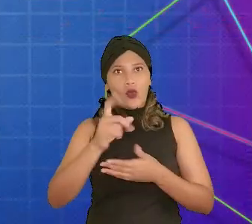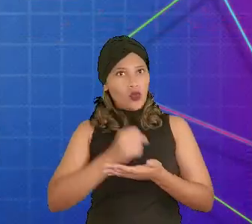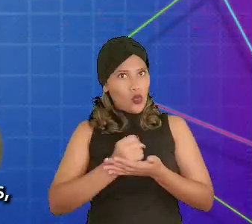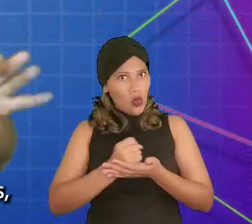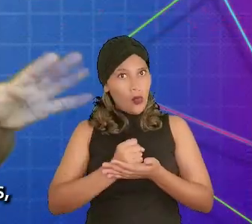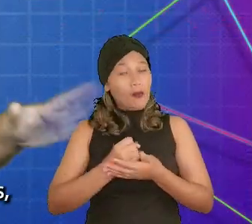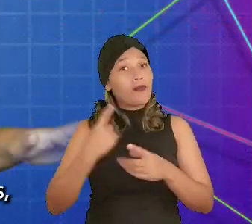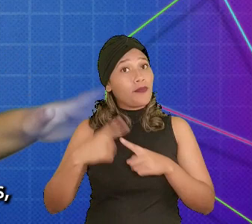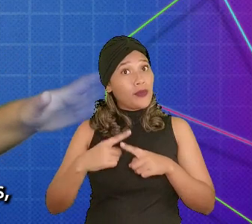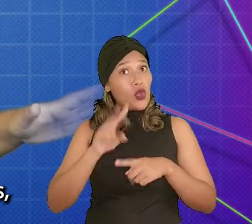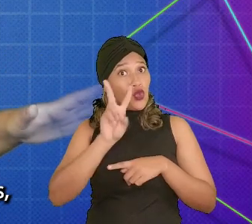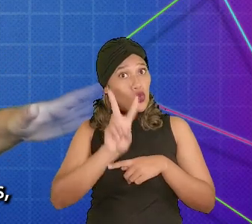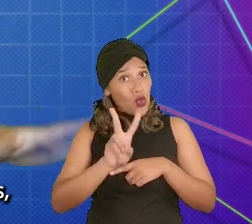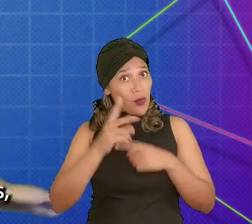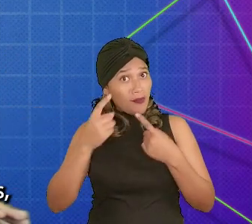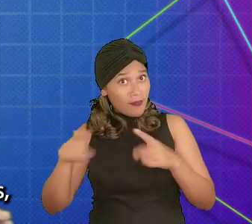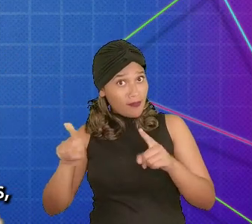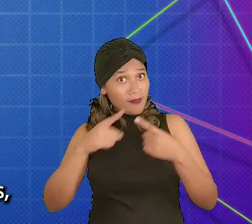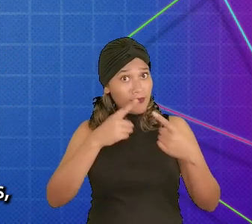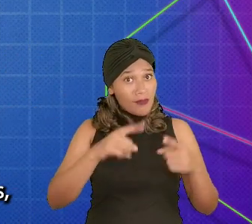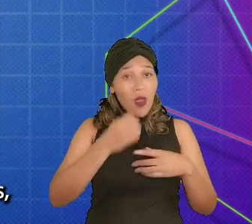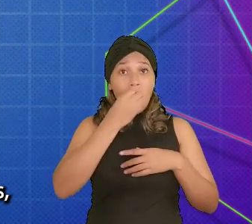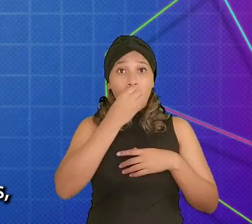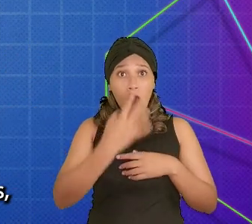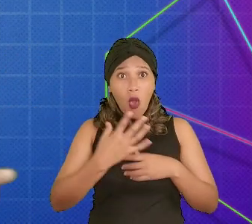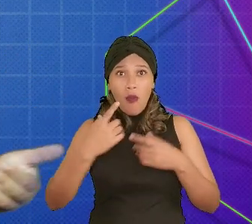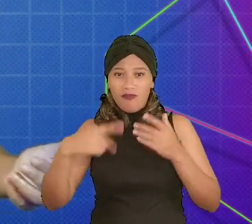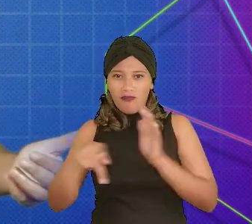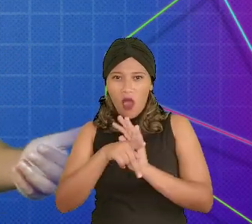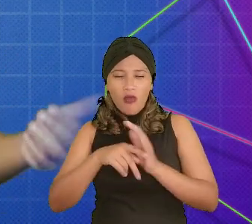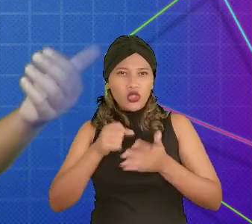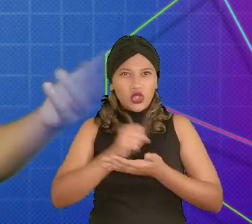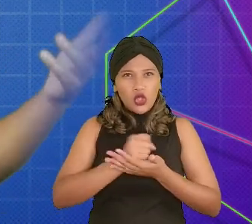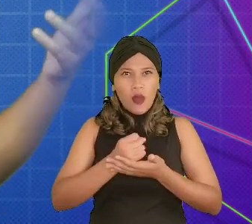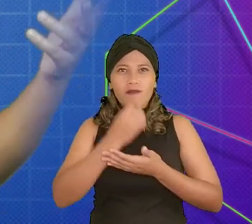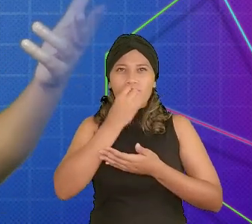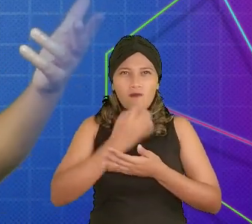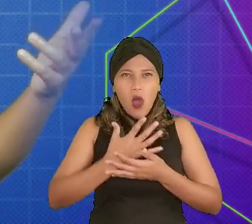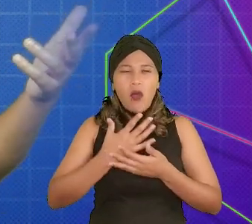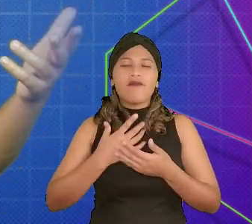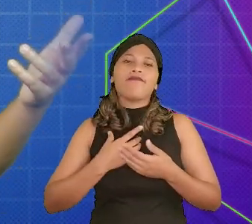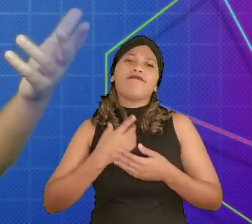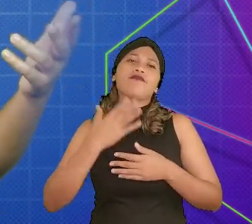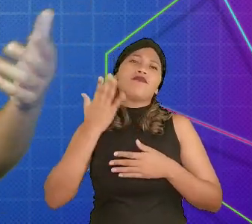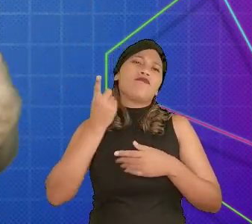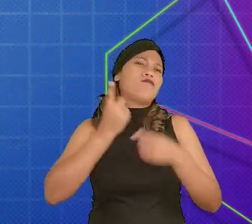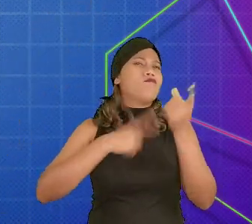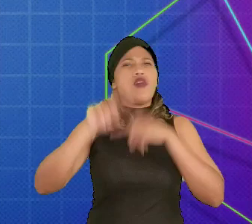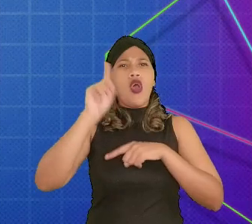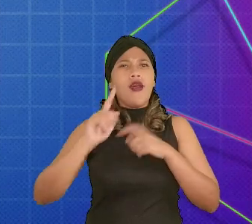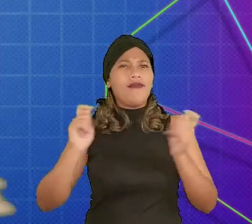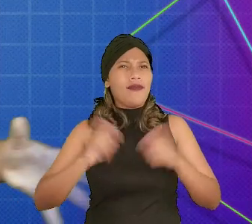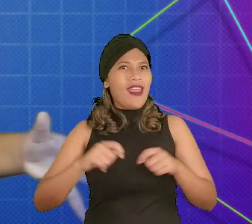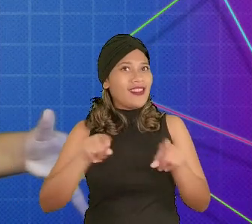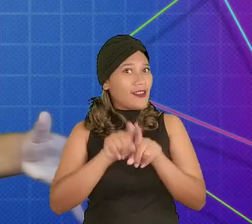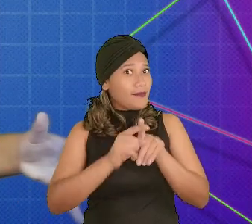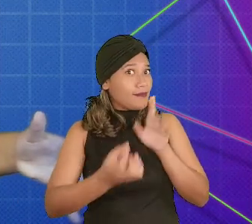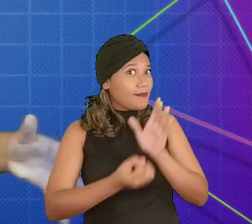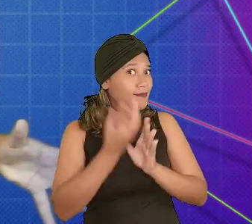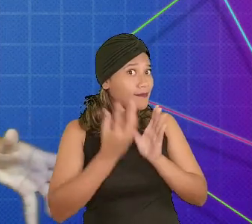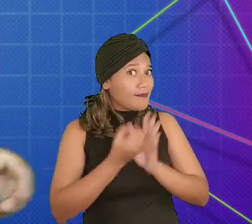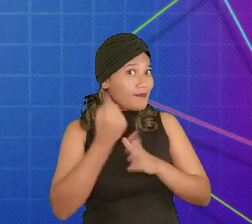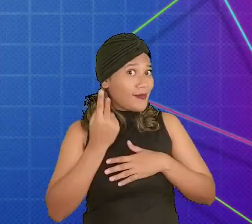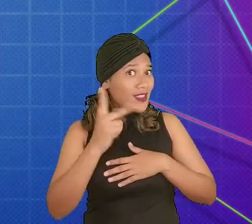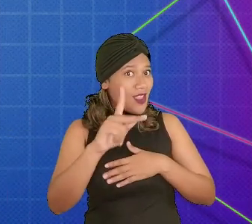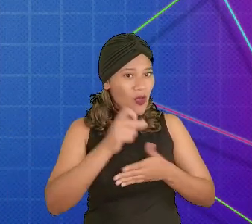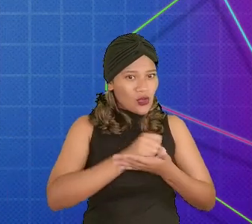sonora. Porque com boas músicas, efeitos sonoros, seus jogos têm muito mais chances de se tornarem um sucesso. Para a criação,